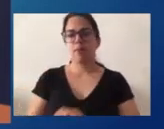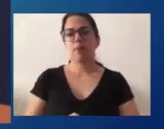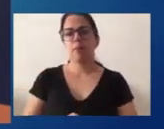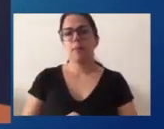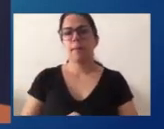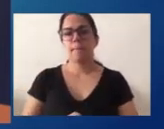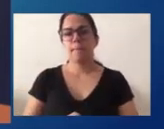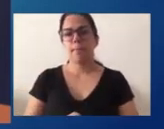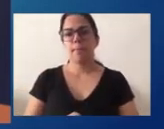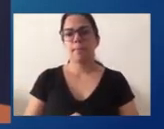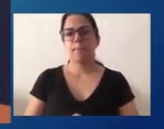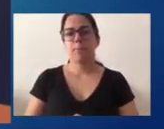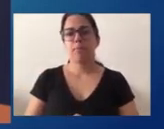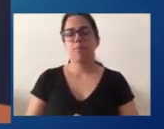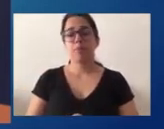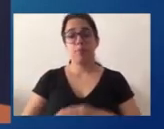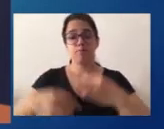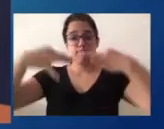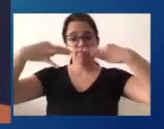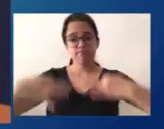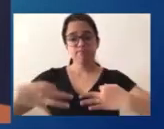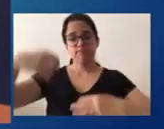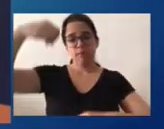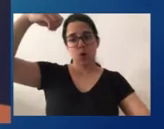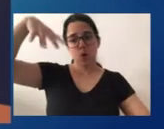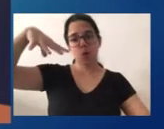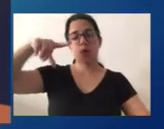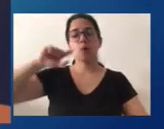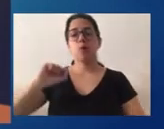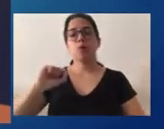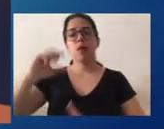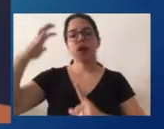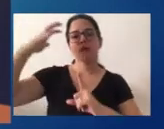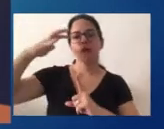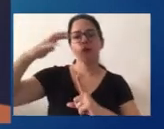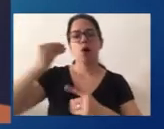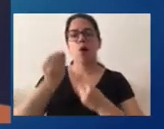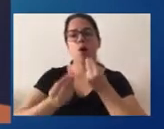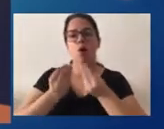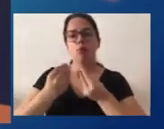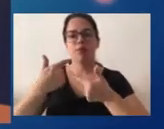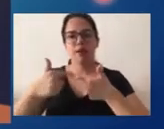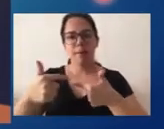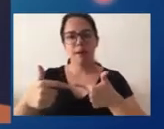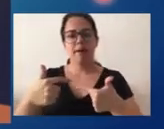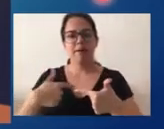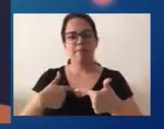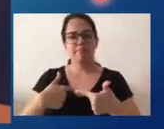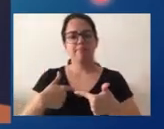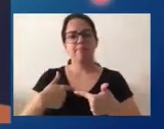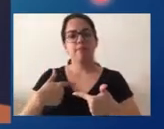Então, a correta iluminação dos locais de trabalho tem grande influência na saúde dos trabalhadores e no seu rendimento, além de afetar a segurança em geral.